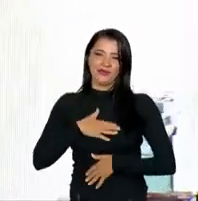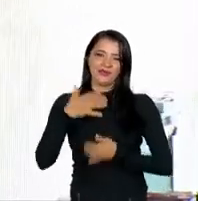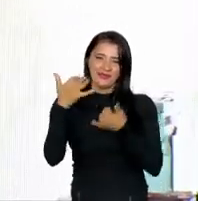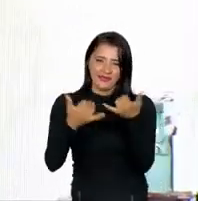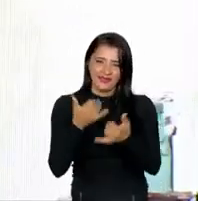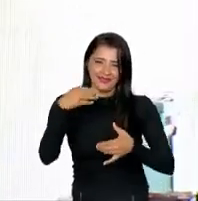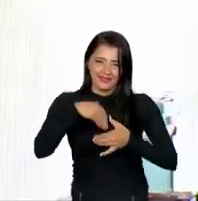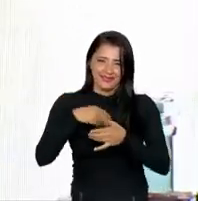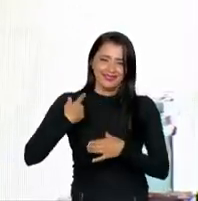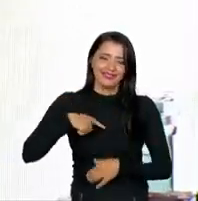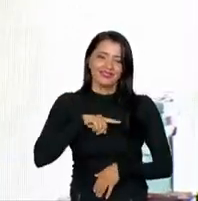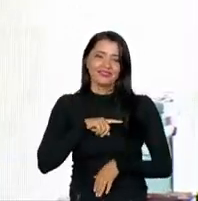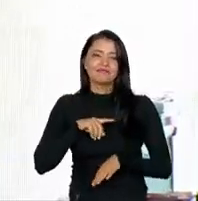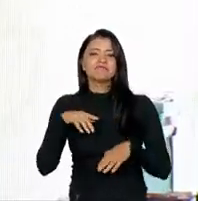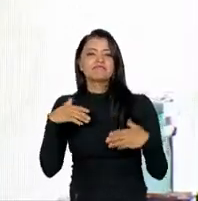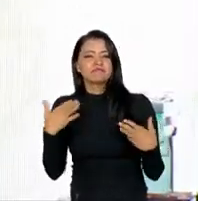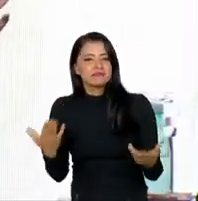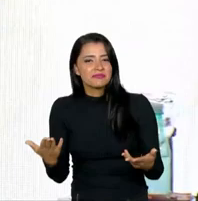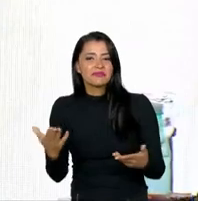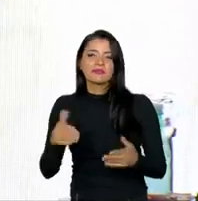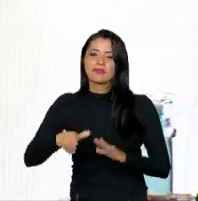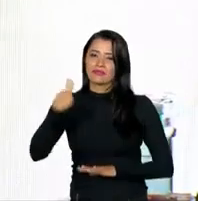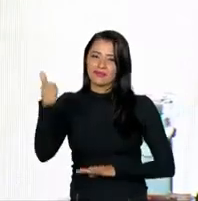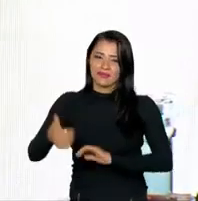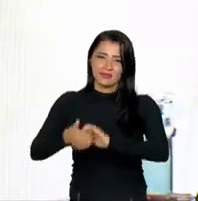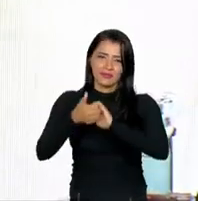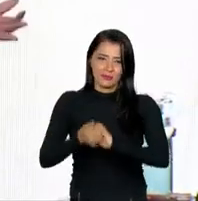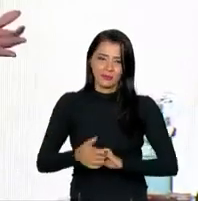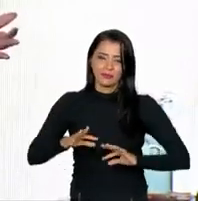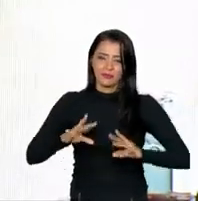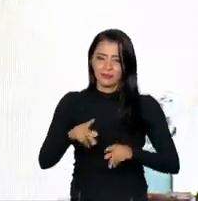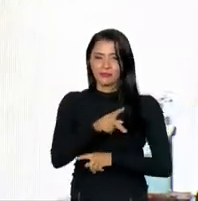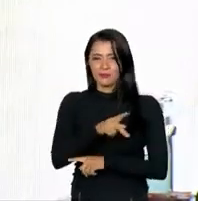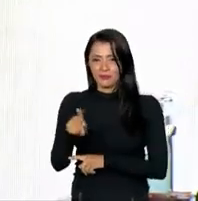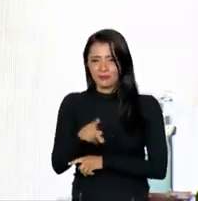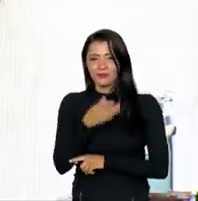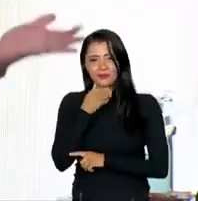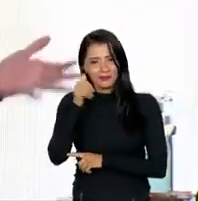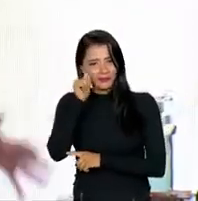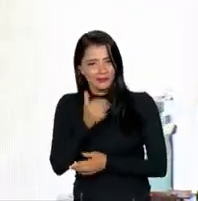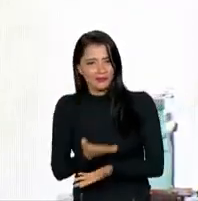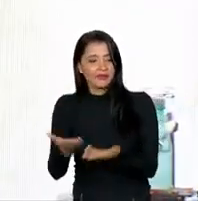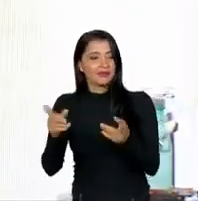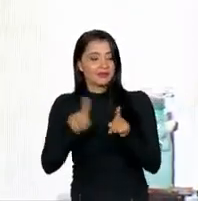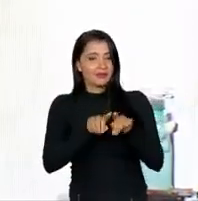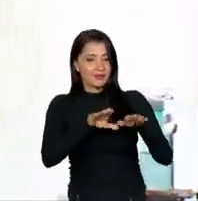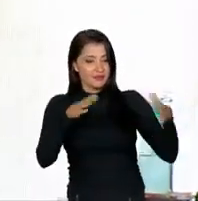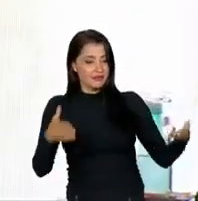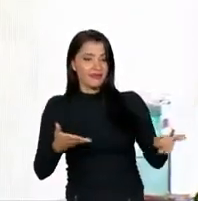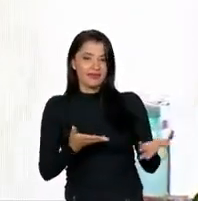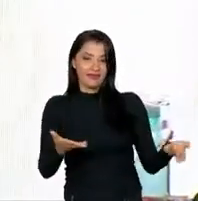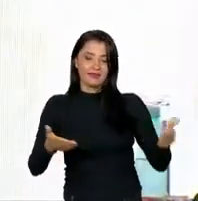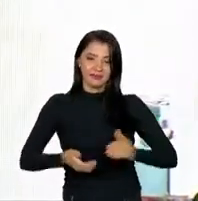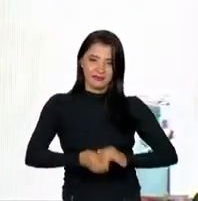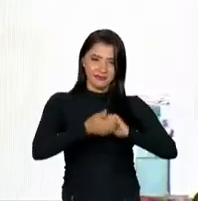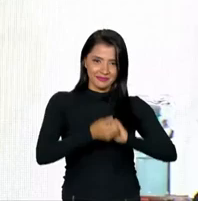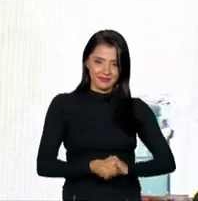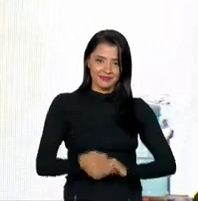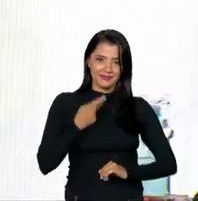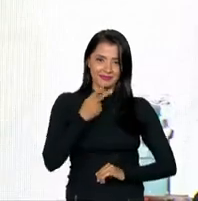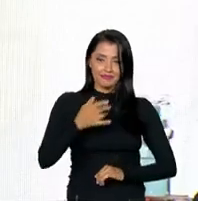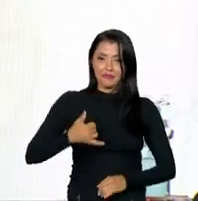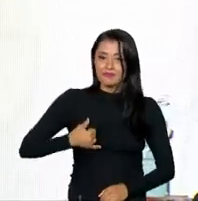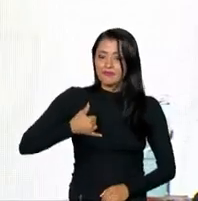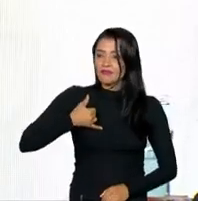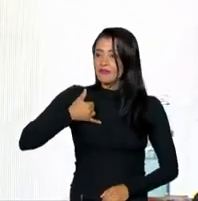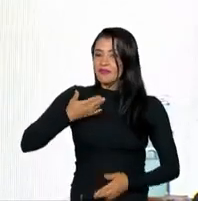brincadeira interna. Mas queria primeiro saudar todos os professores e professoras, saudar essa mesa, dizer do orgulho e da honra de